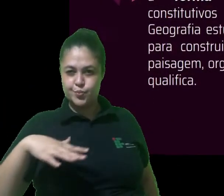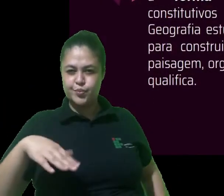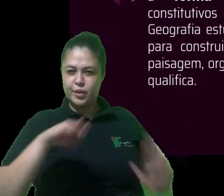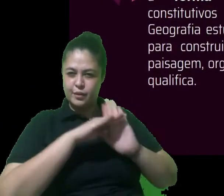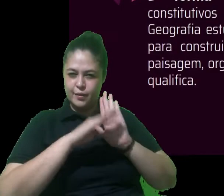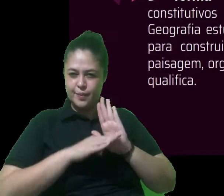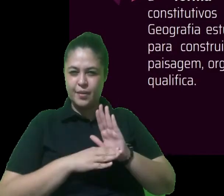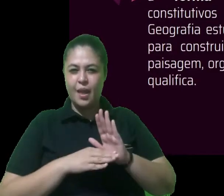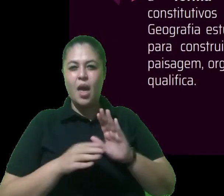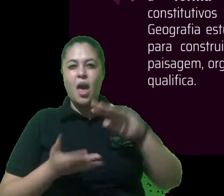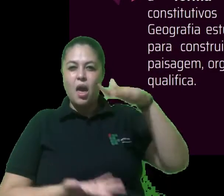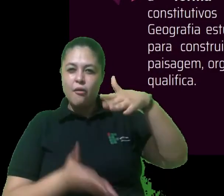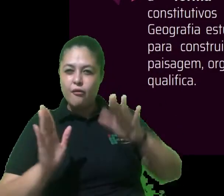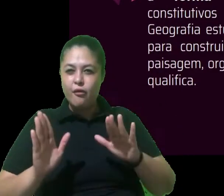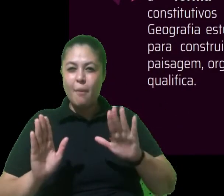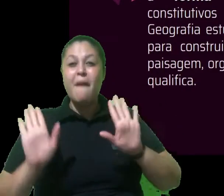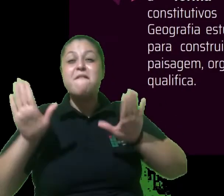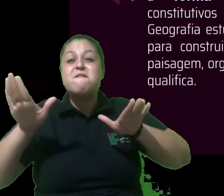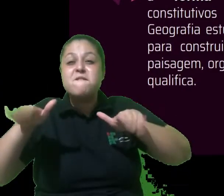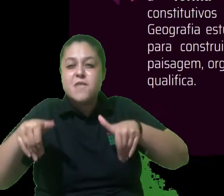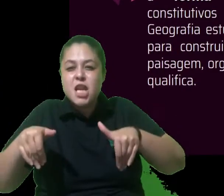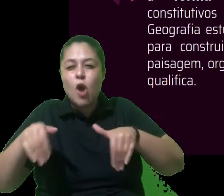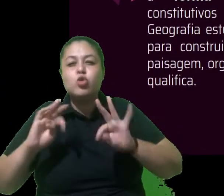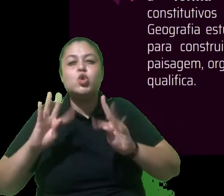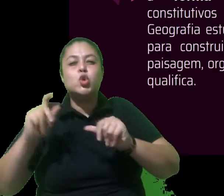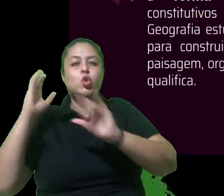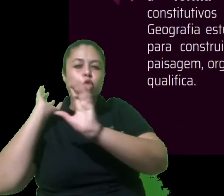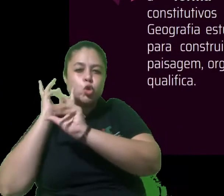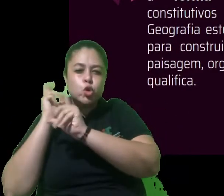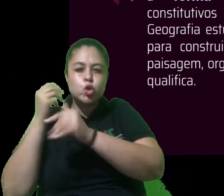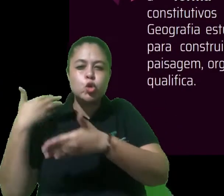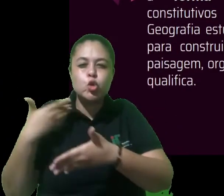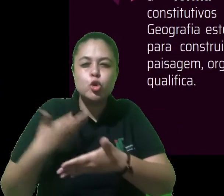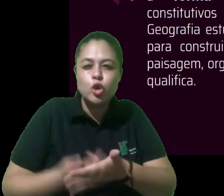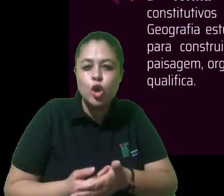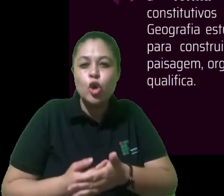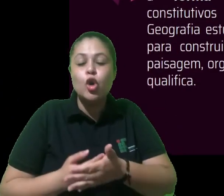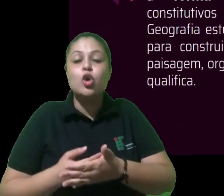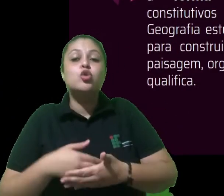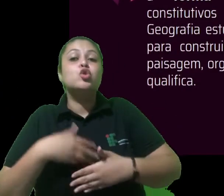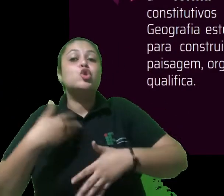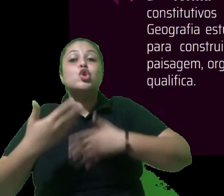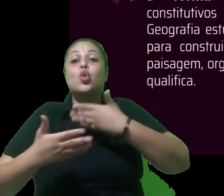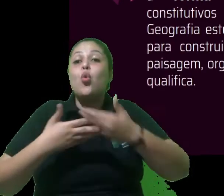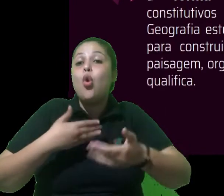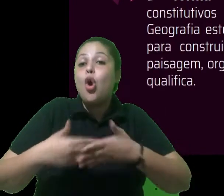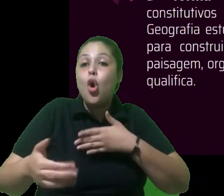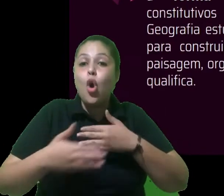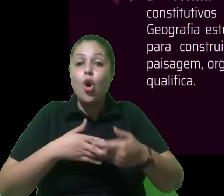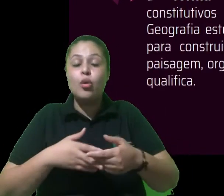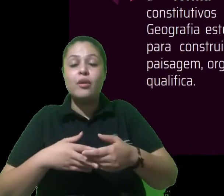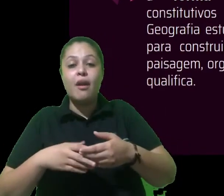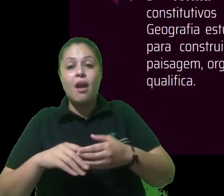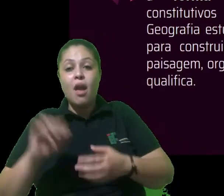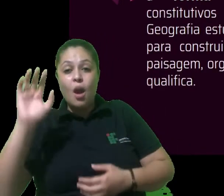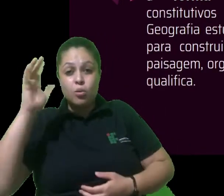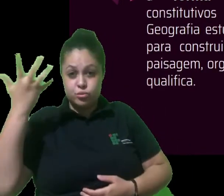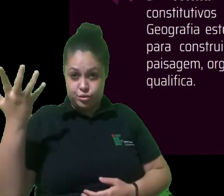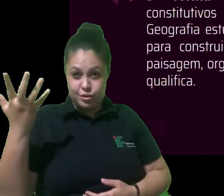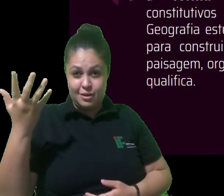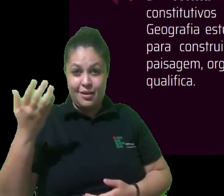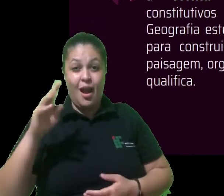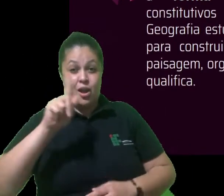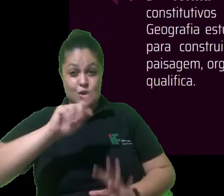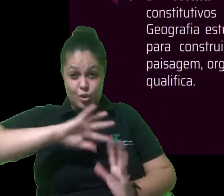Espaço, como a forma resultante dos processos constitutivos de qualquer fenômeno. A geografia